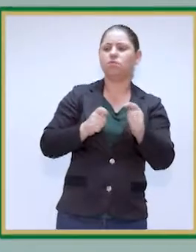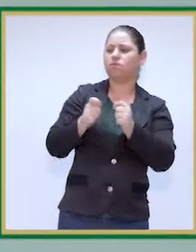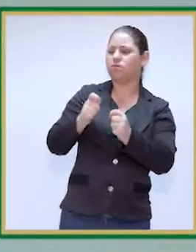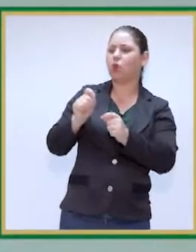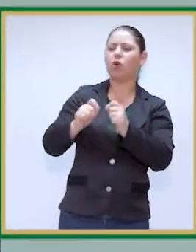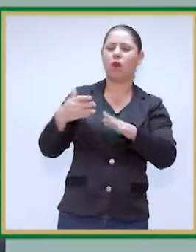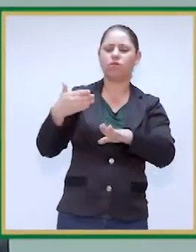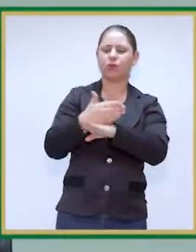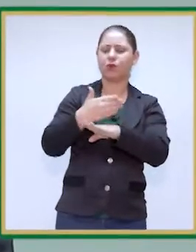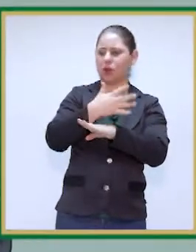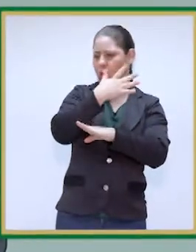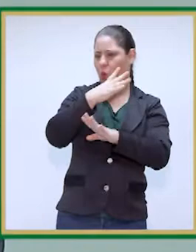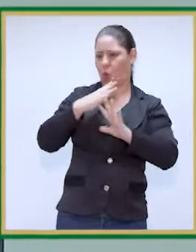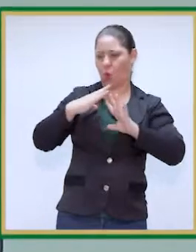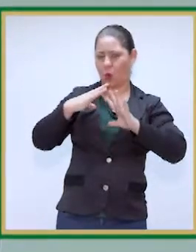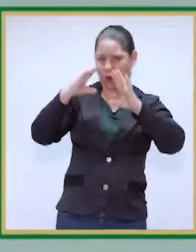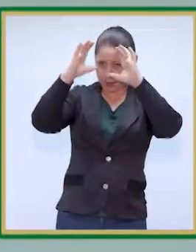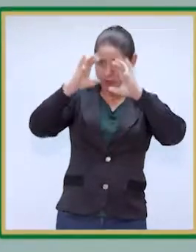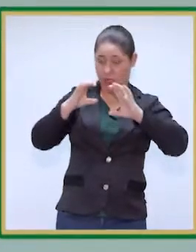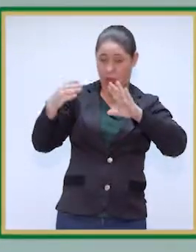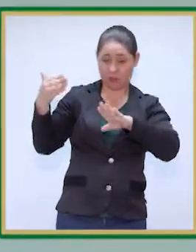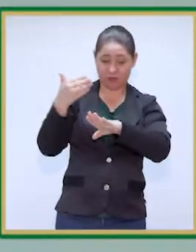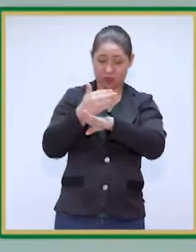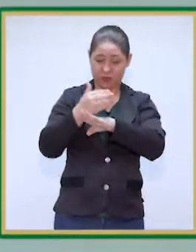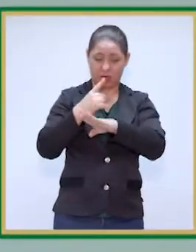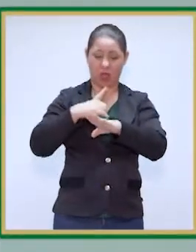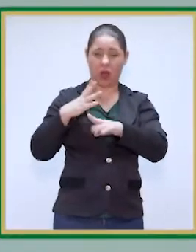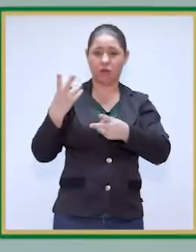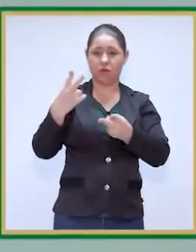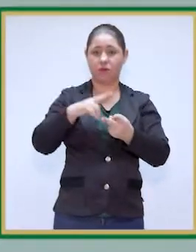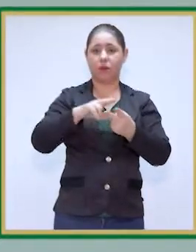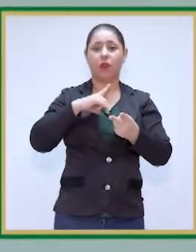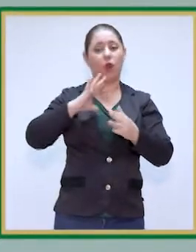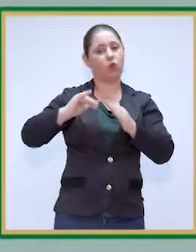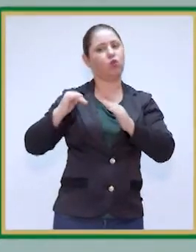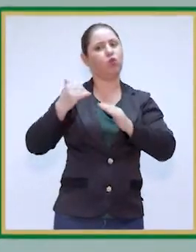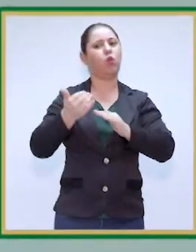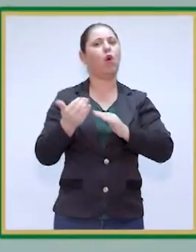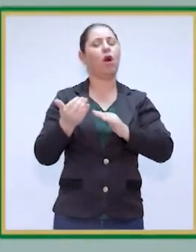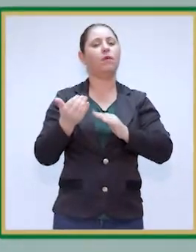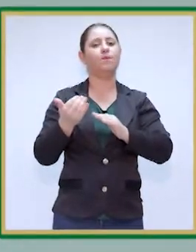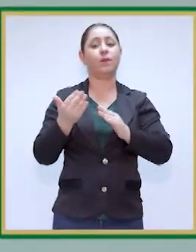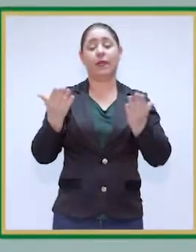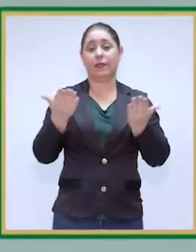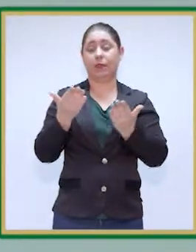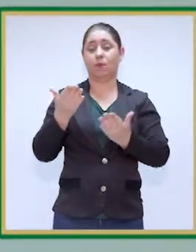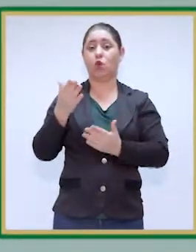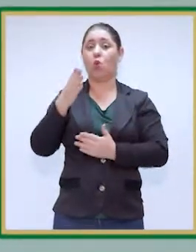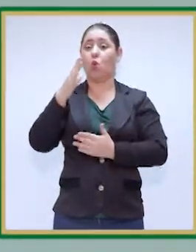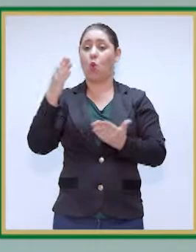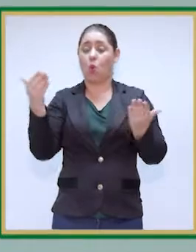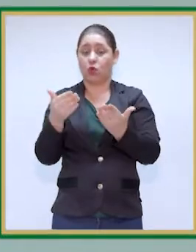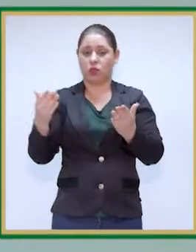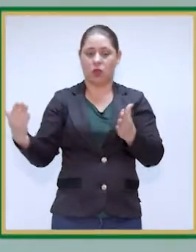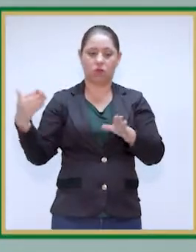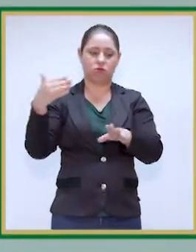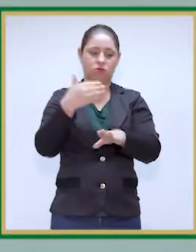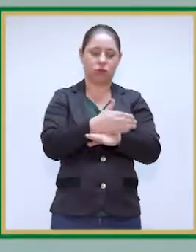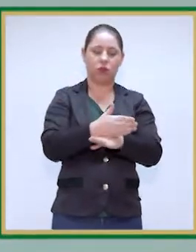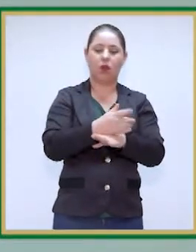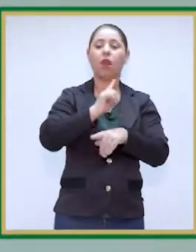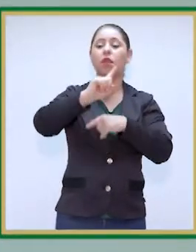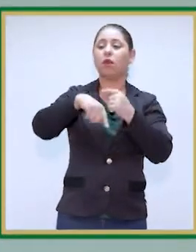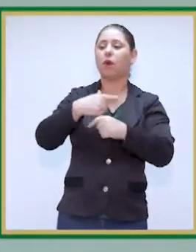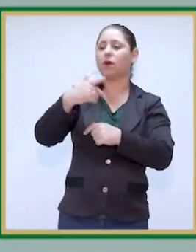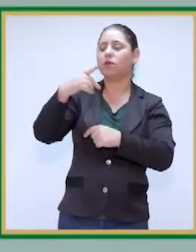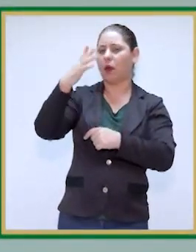Então, todo cidadão que entra no ambiente prisional tem, no dia seguinte à sua entrada, analisado a legalidade